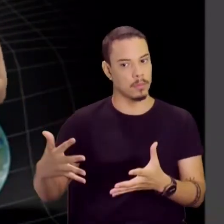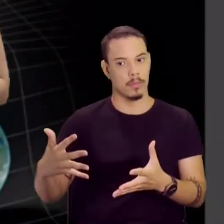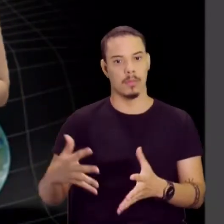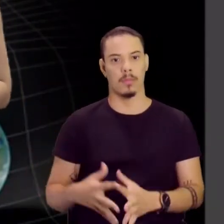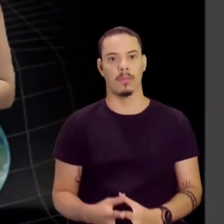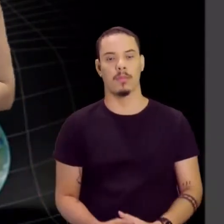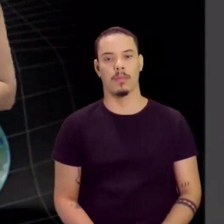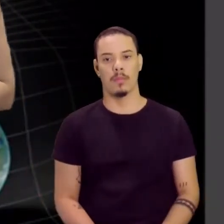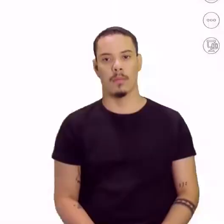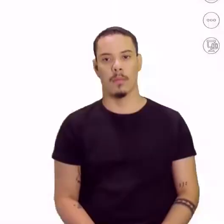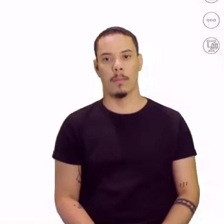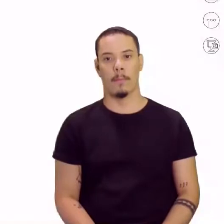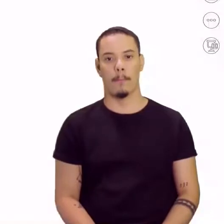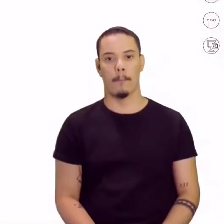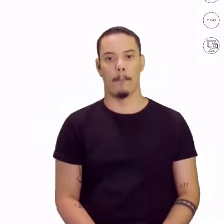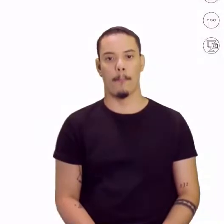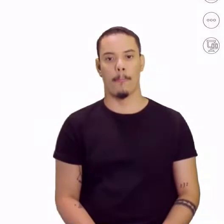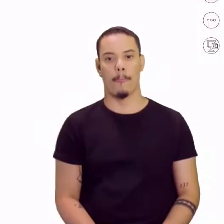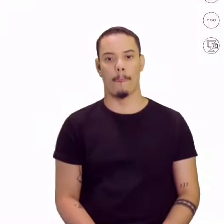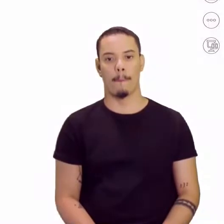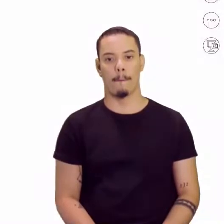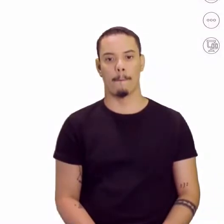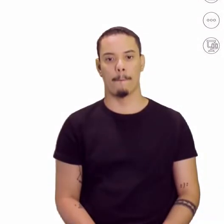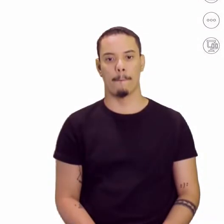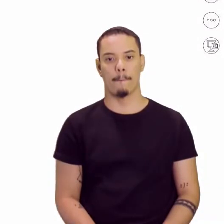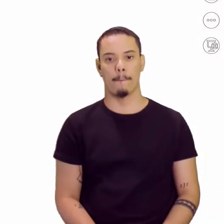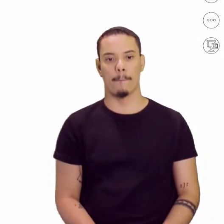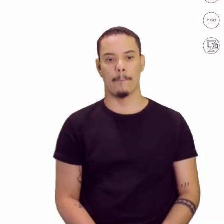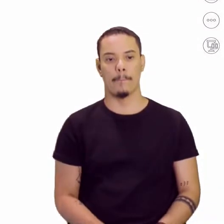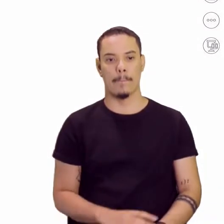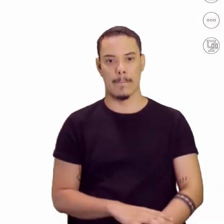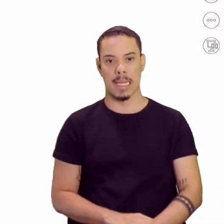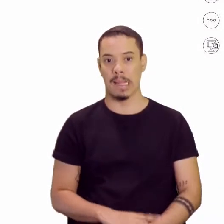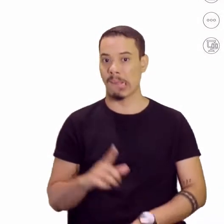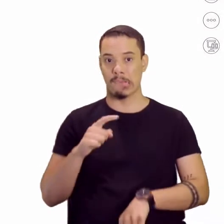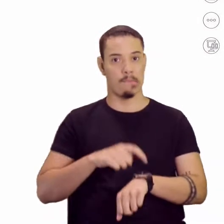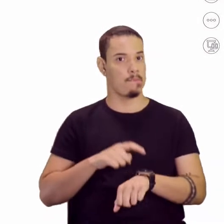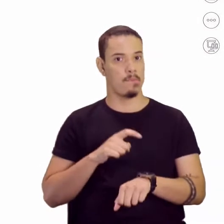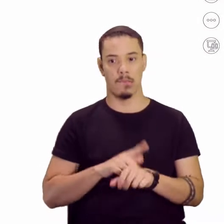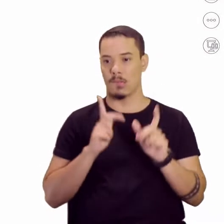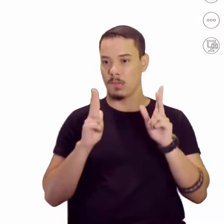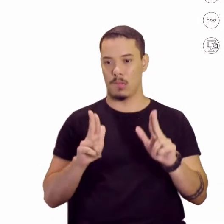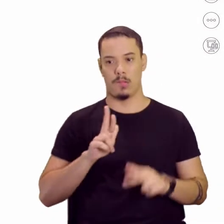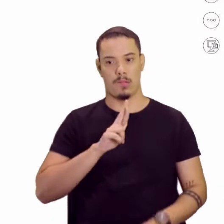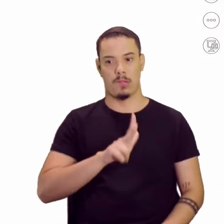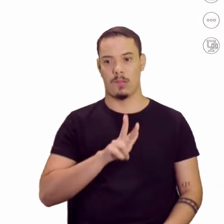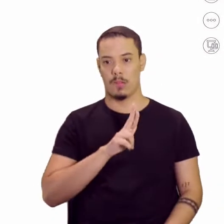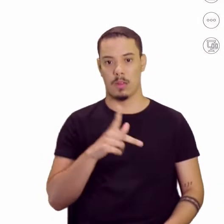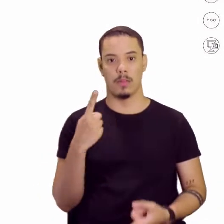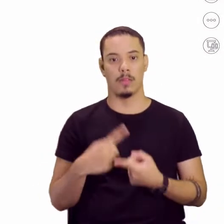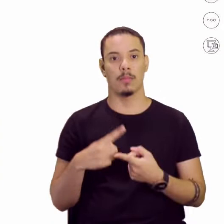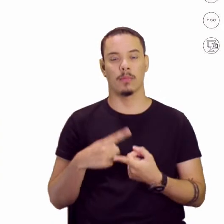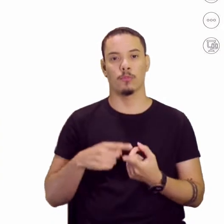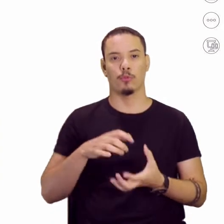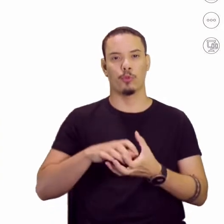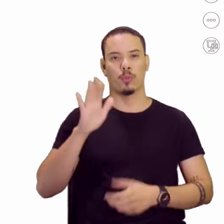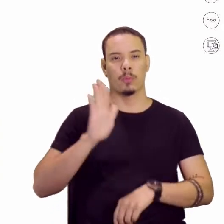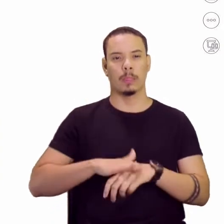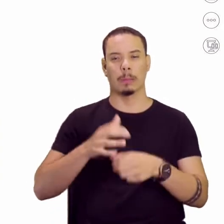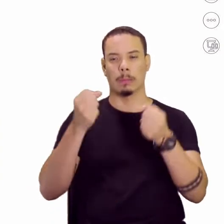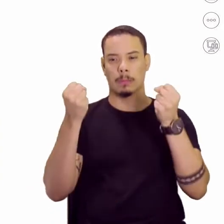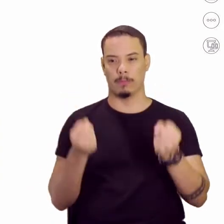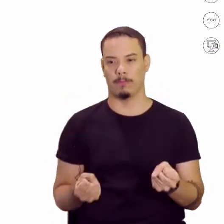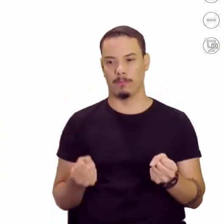então? Continuando nossa leitura. Então ele falava que os tempos não seriam iguais. Os corpos mais pesados alcançariam o